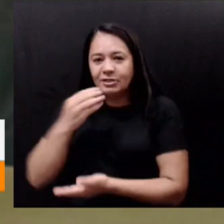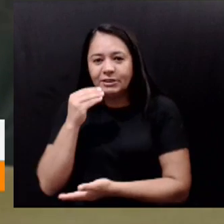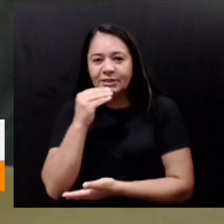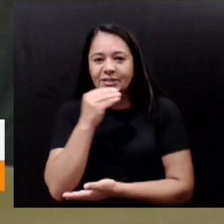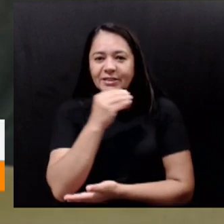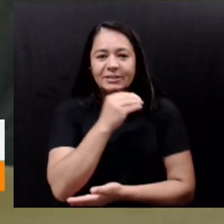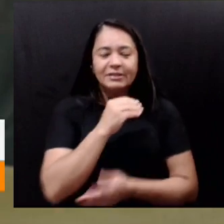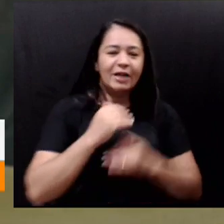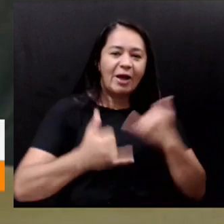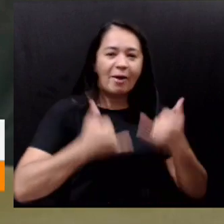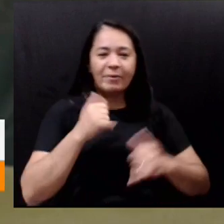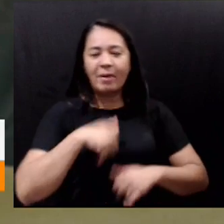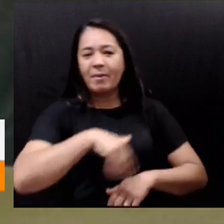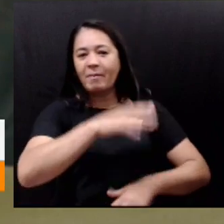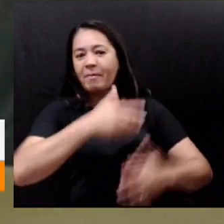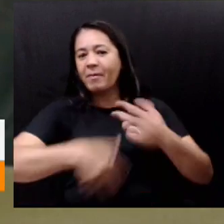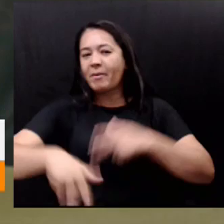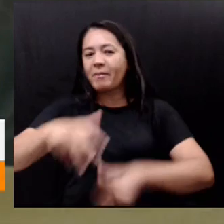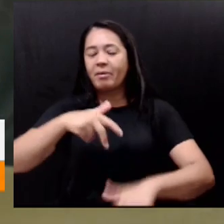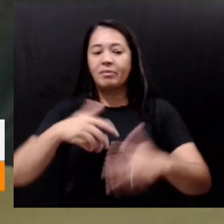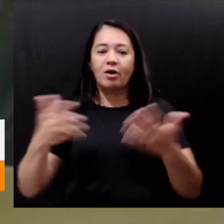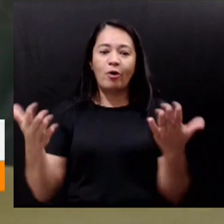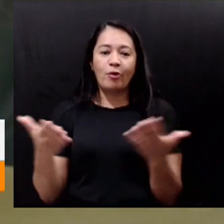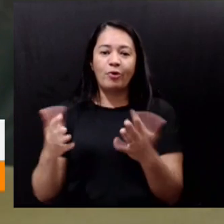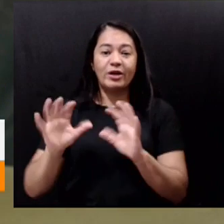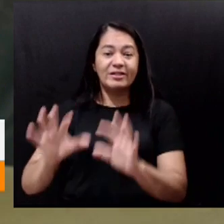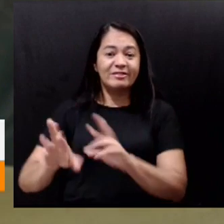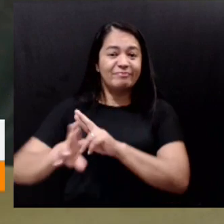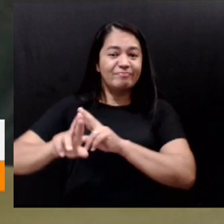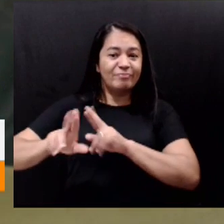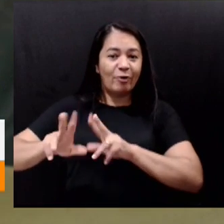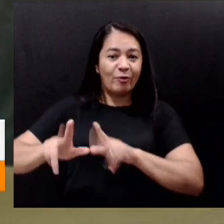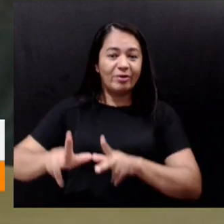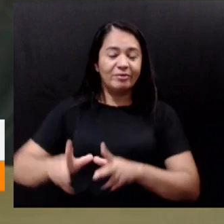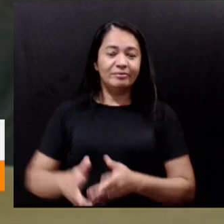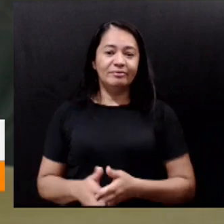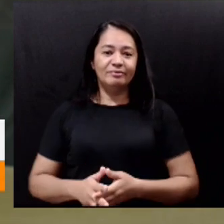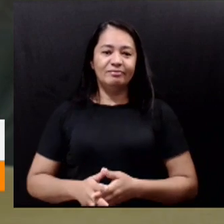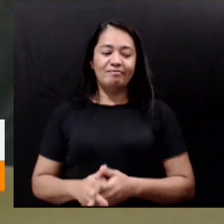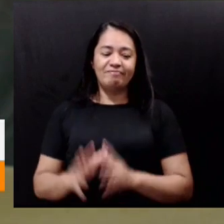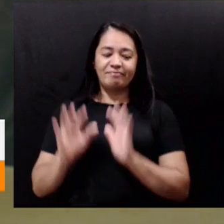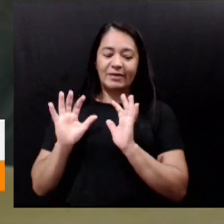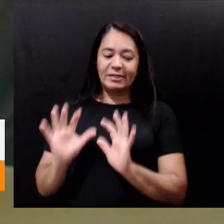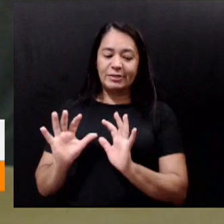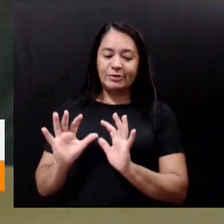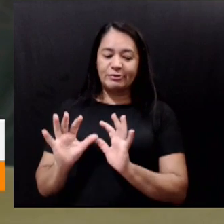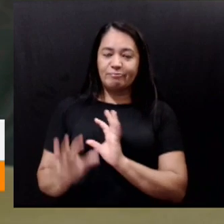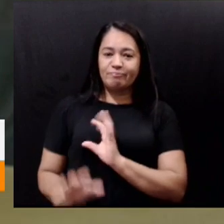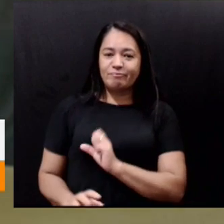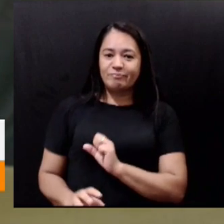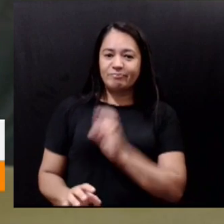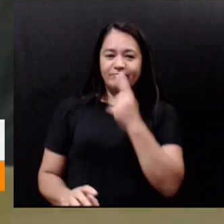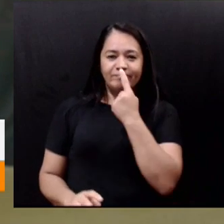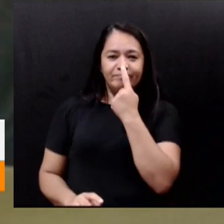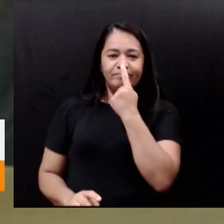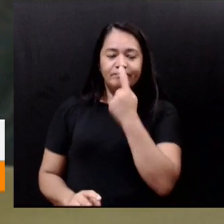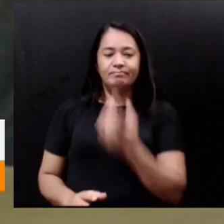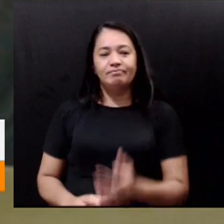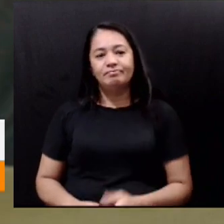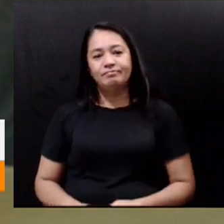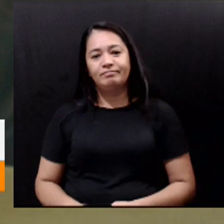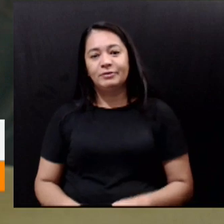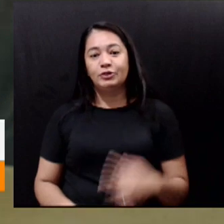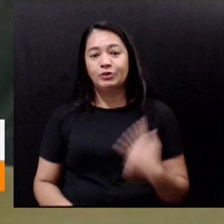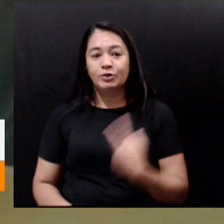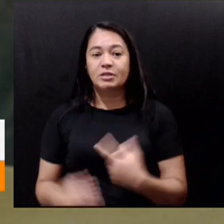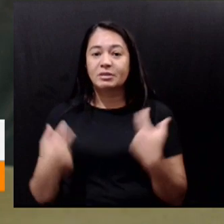para lá e para cá. Hoje já não é assim. Então, essa questão da afetividade, da aproximação, é algo que a gente precisa, sim,